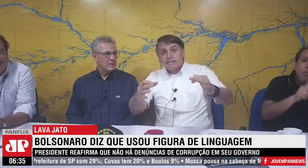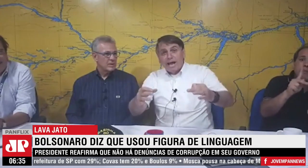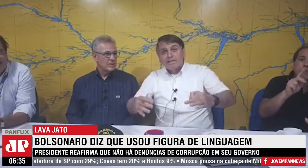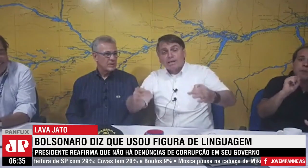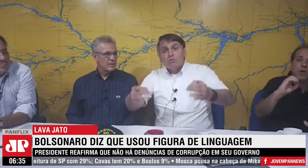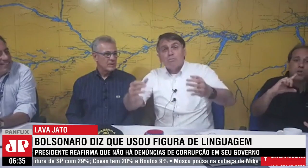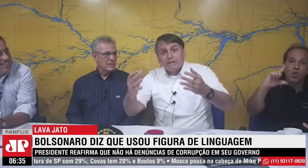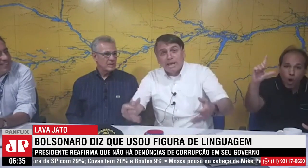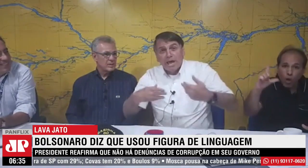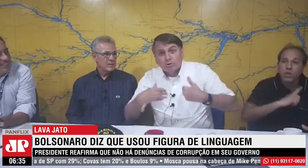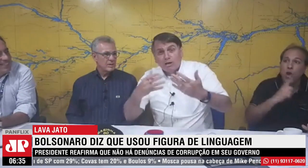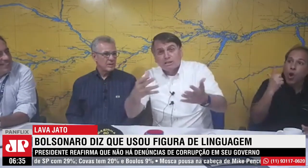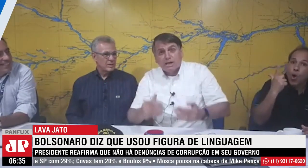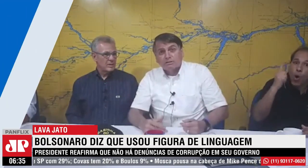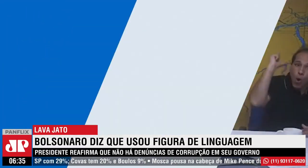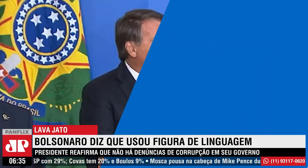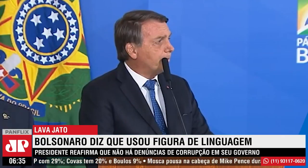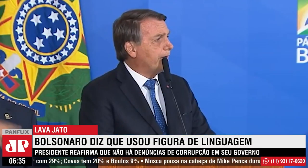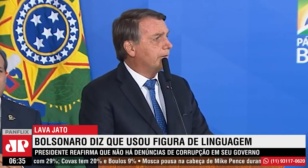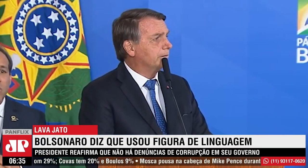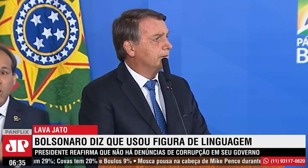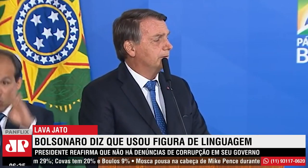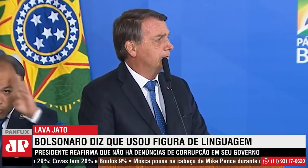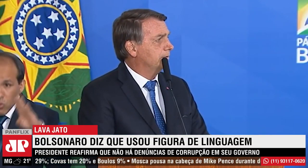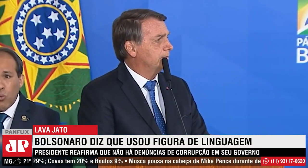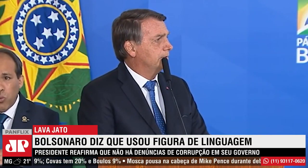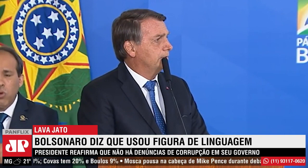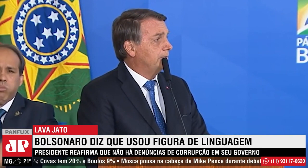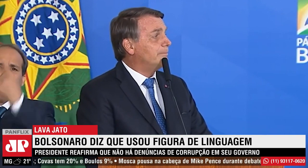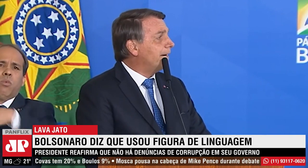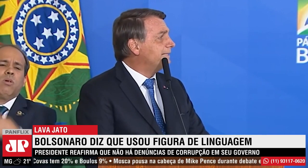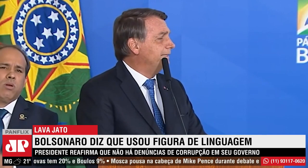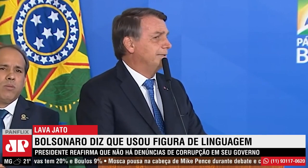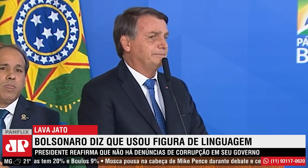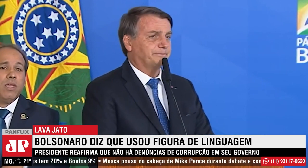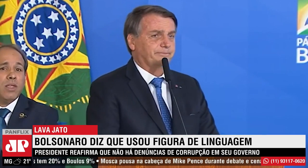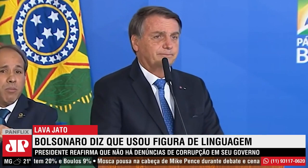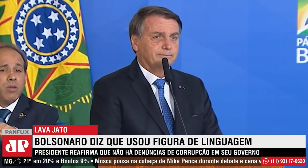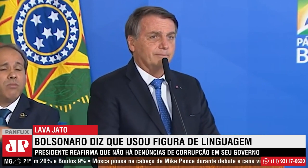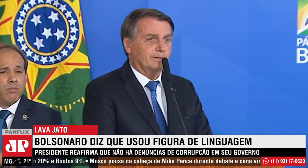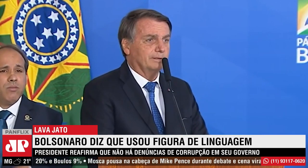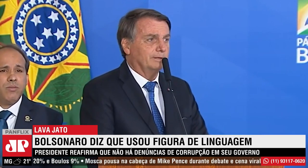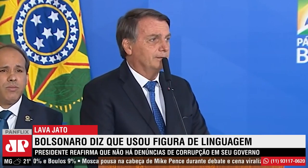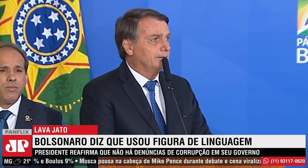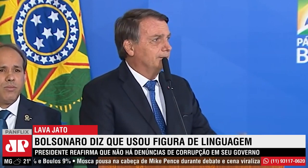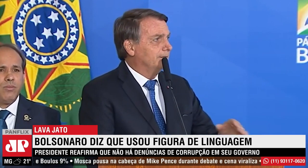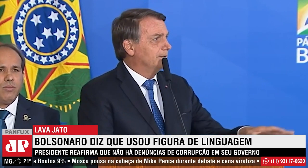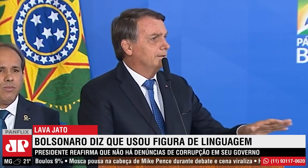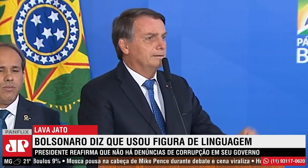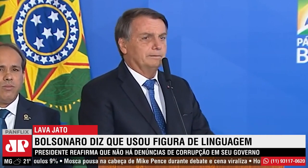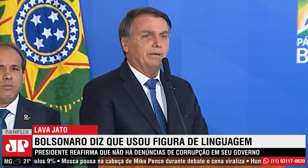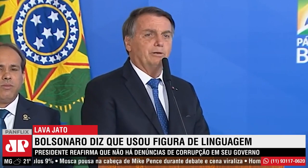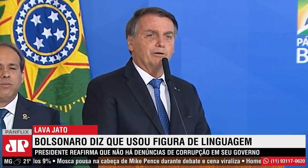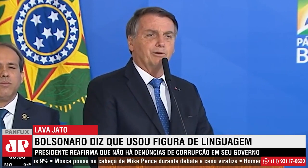Tem universidade que é do PT. Eu estou indicando. O presidente ainda admitiu que já apoiou, já defendeu o ex-presidente